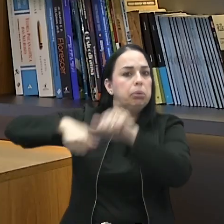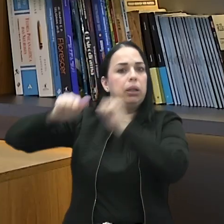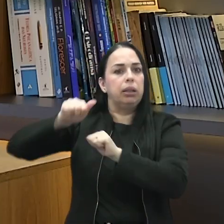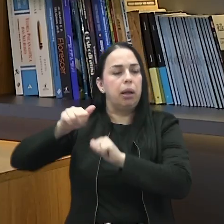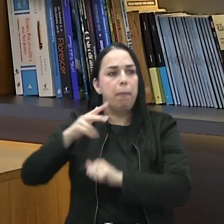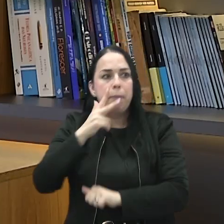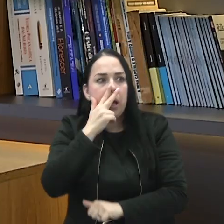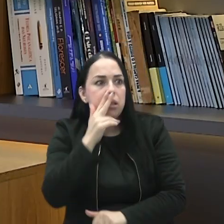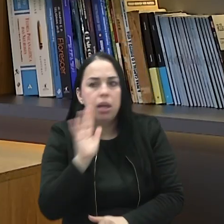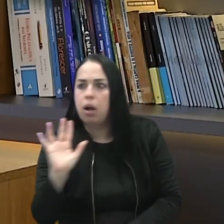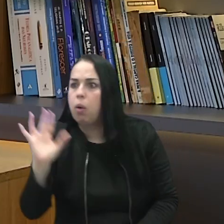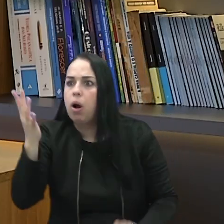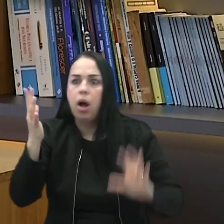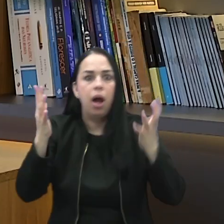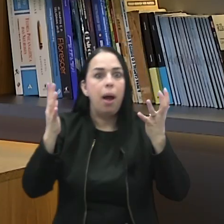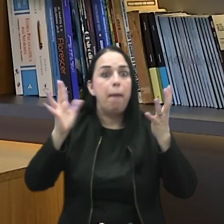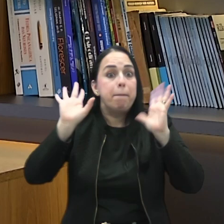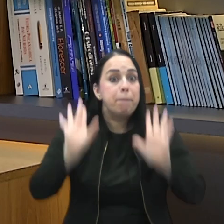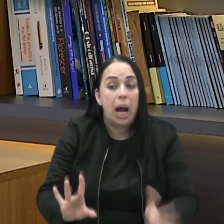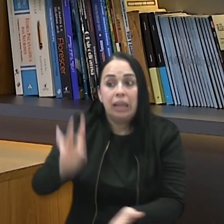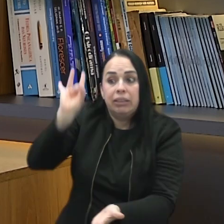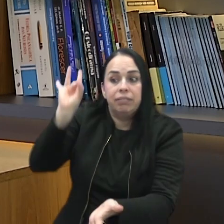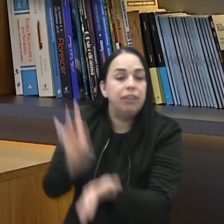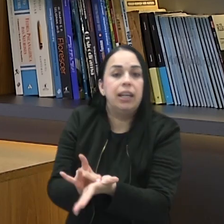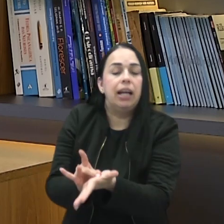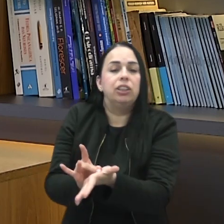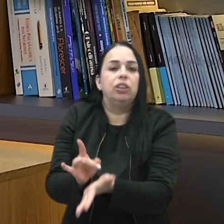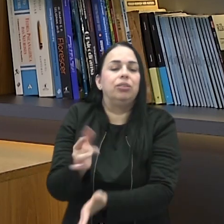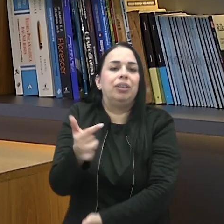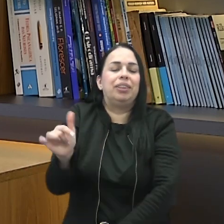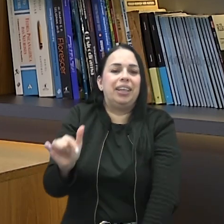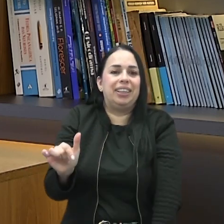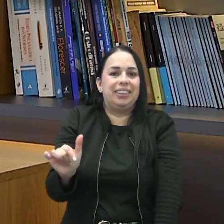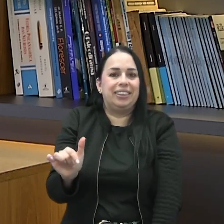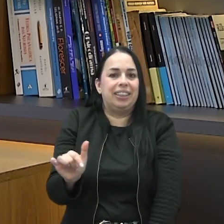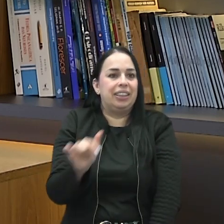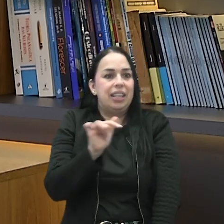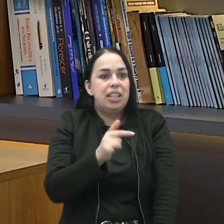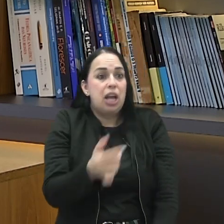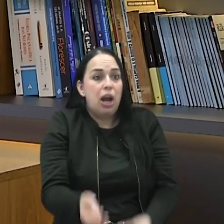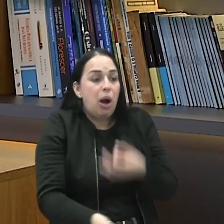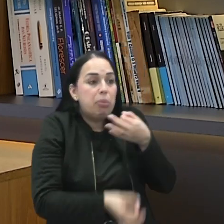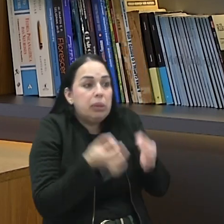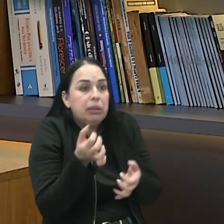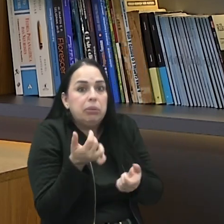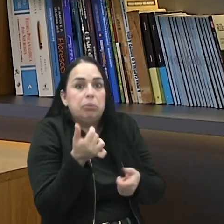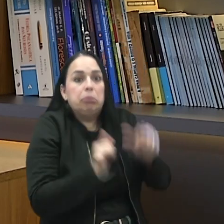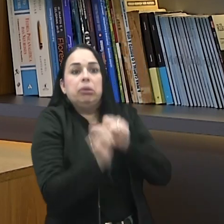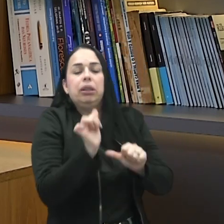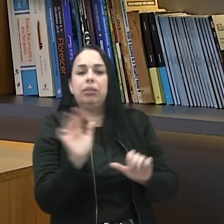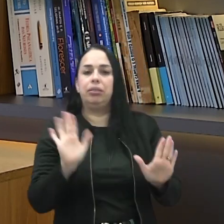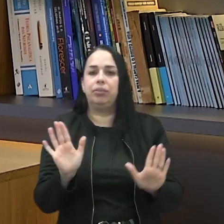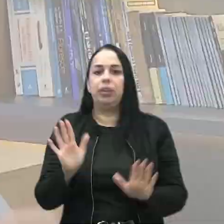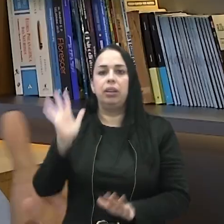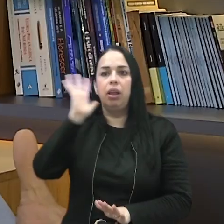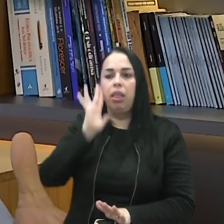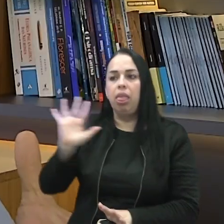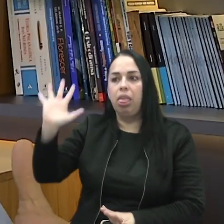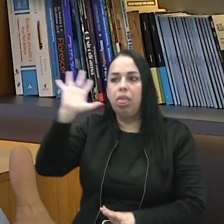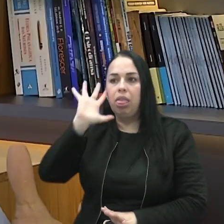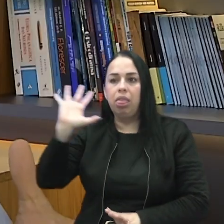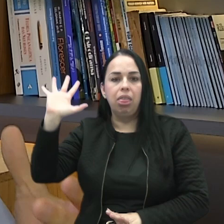pessoa tem a certeza que algo está acontecendo e não há contra-argumentação lógica que faça a pessoa mudar de ideia.